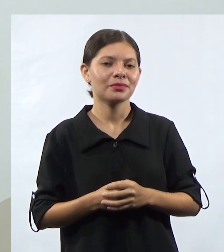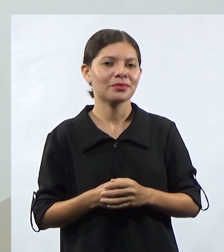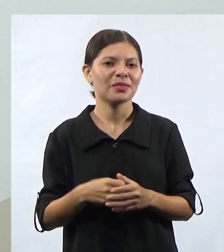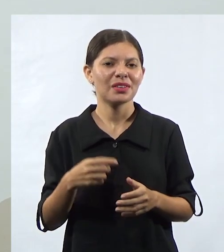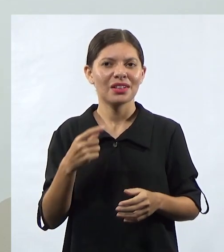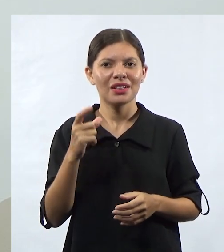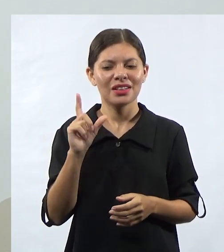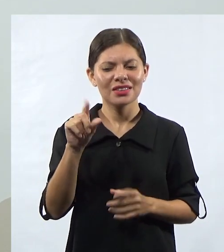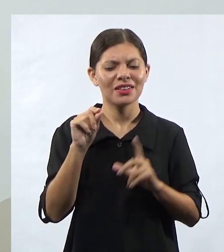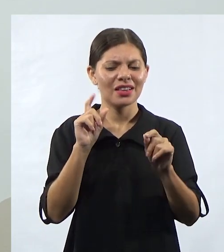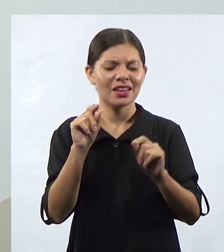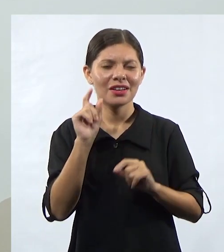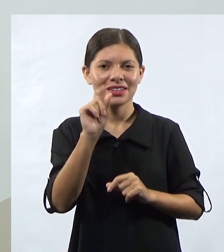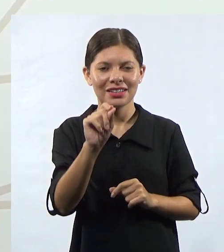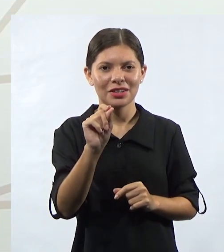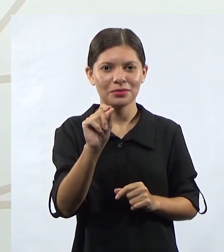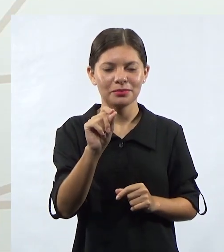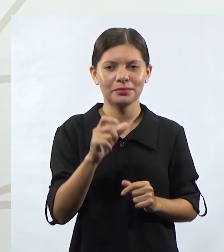vai escolher?